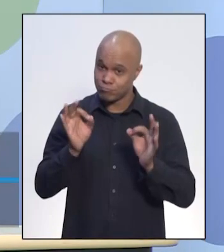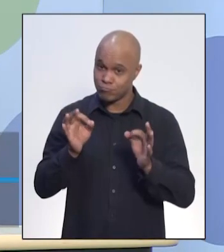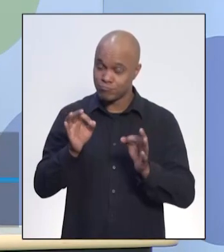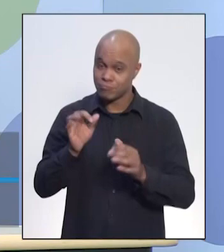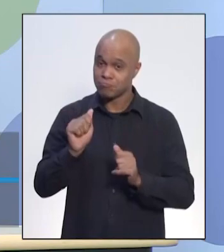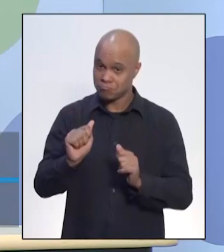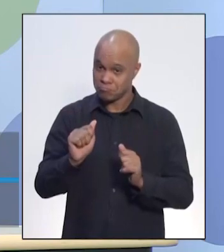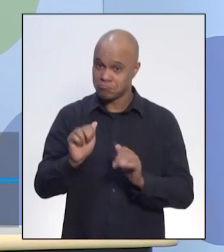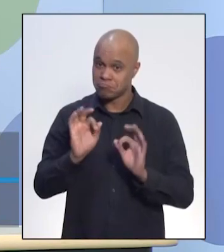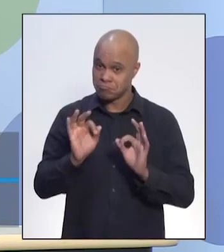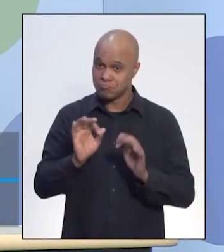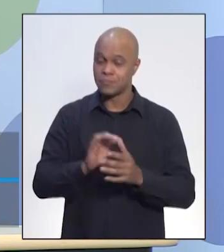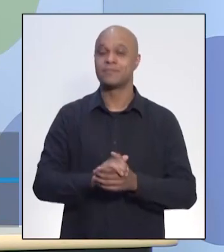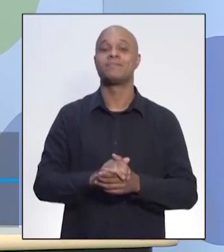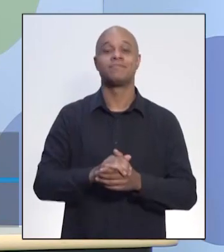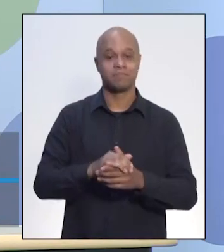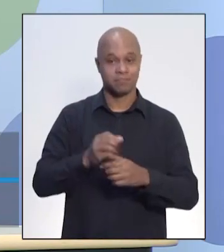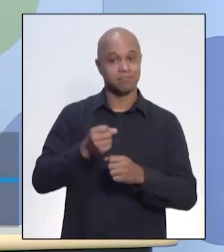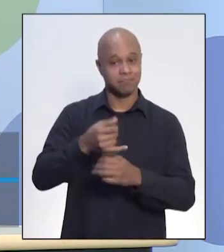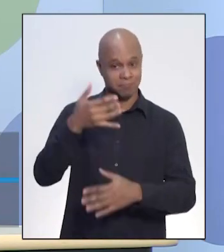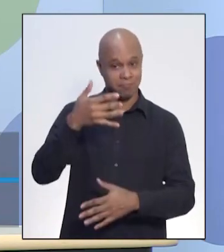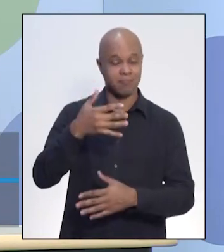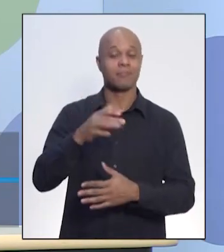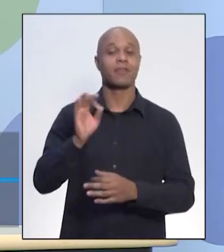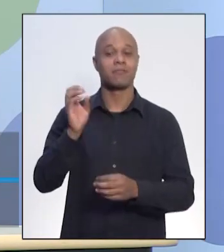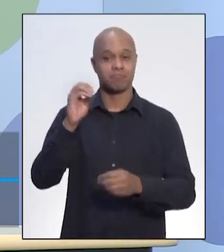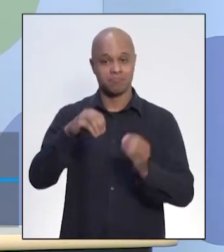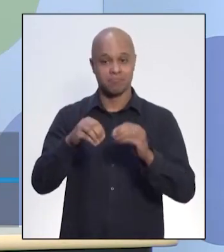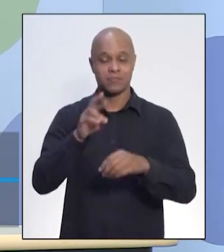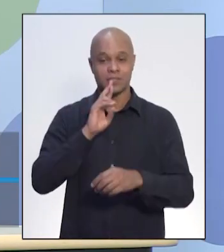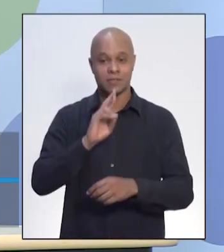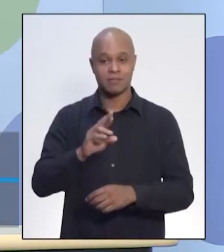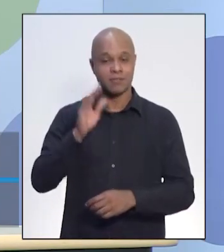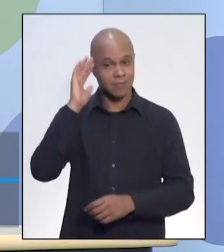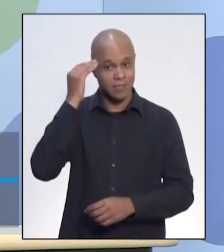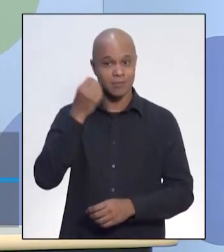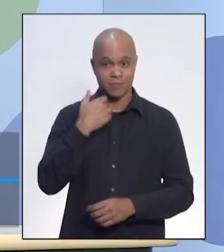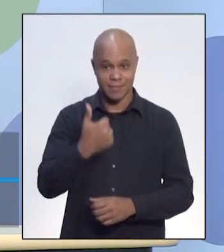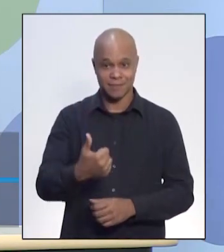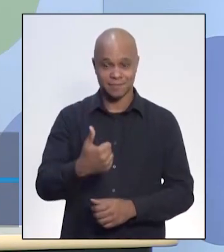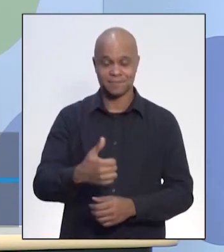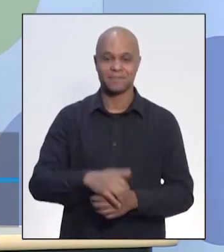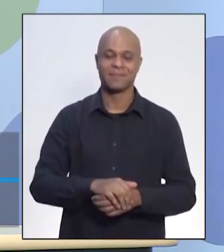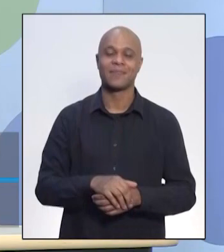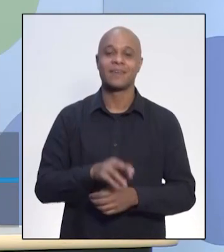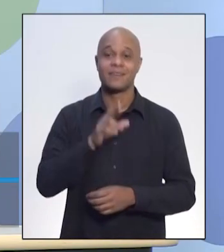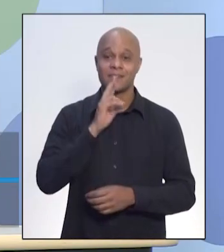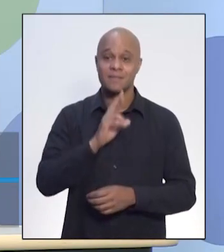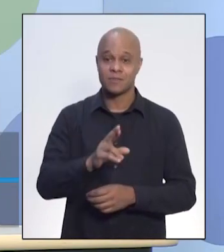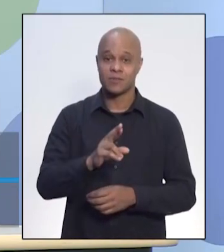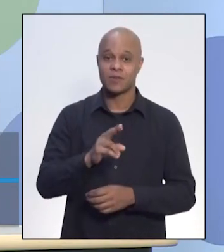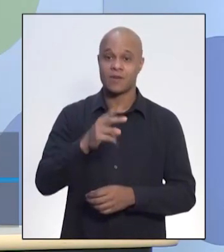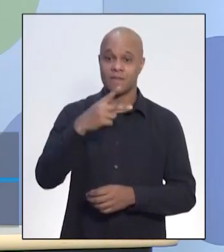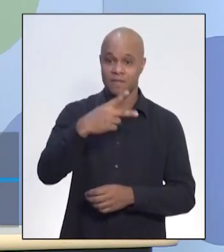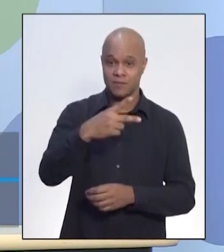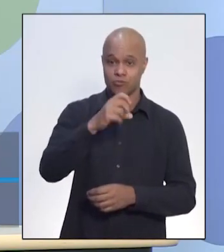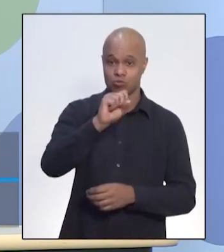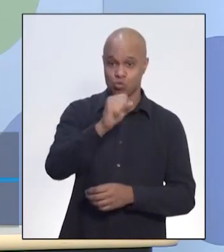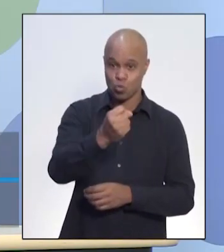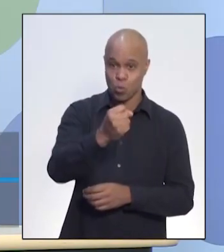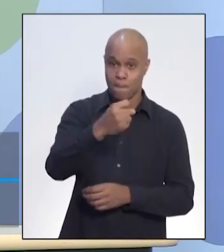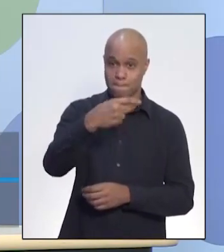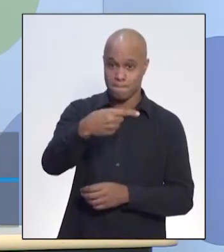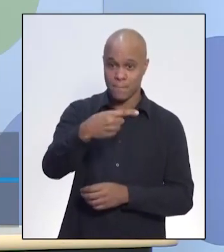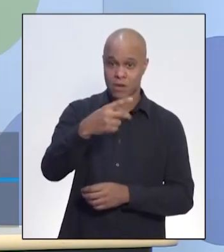alunos entenderam muito bem a sua explicação. A grande maioria respondeu que o item A vai dar 28 menos 2x.